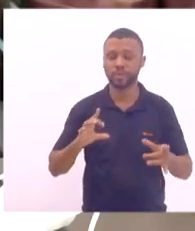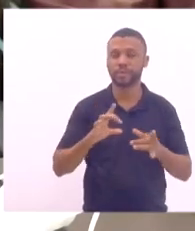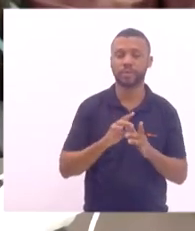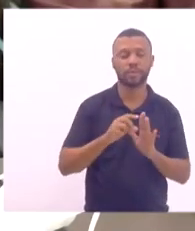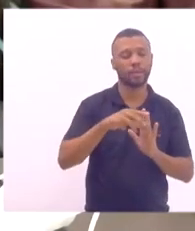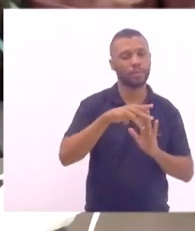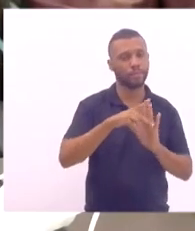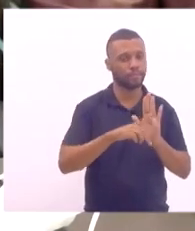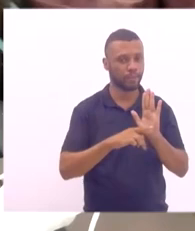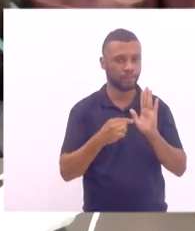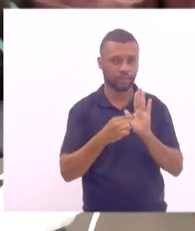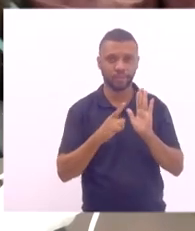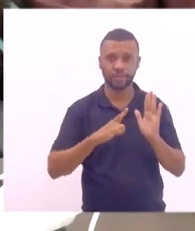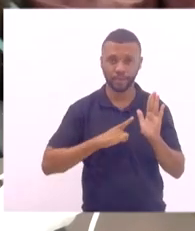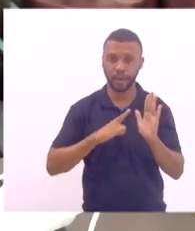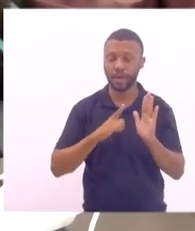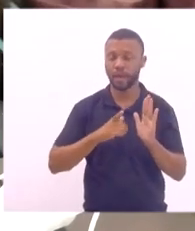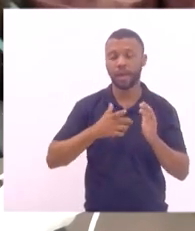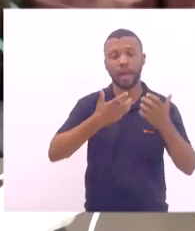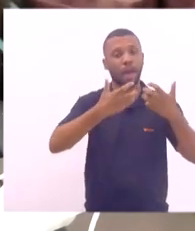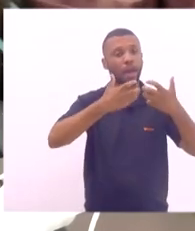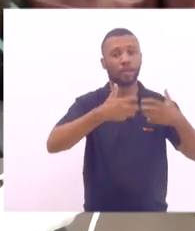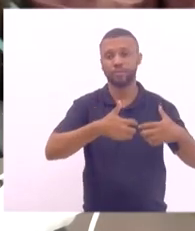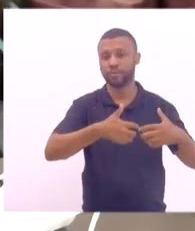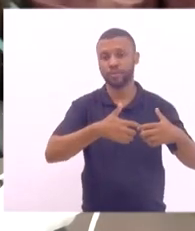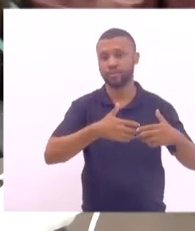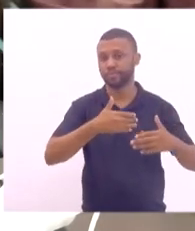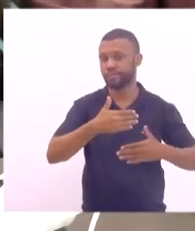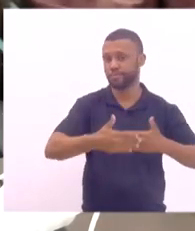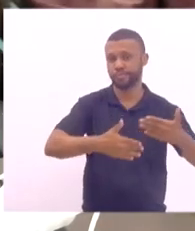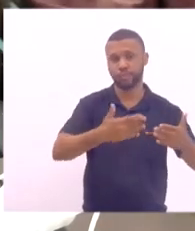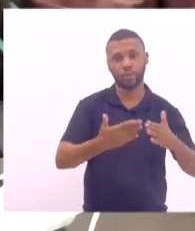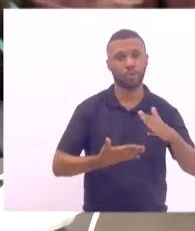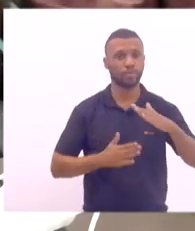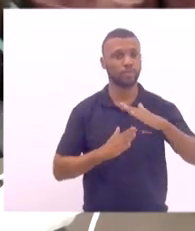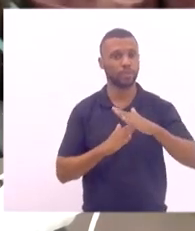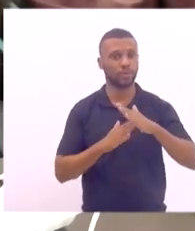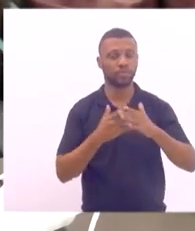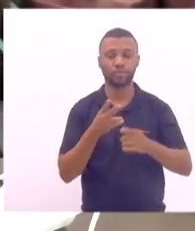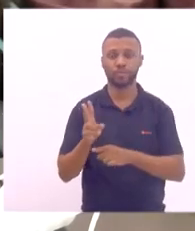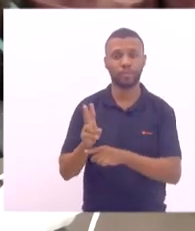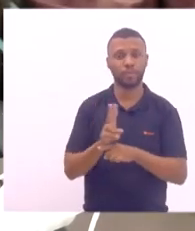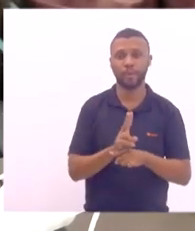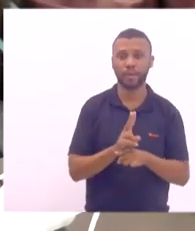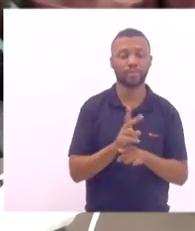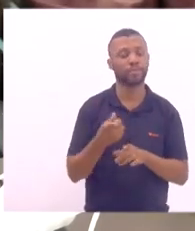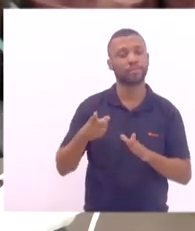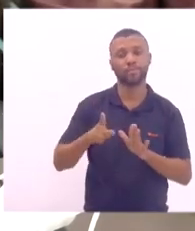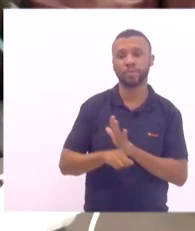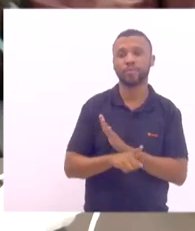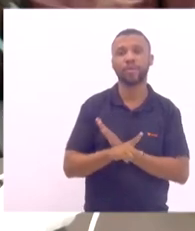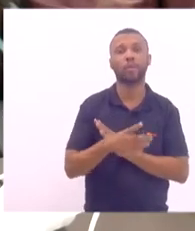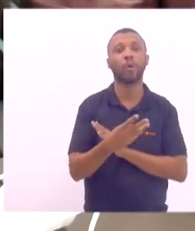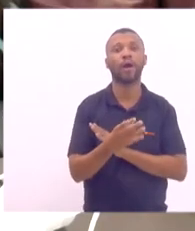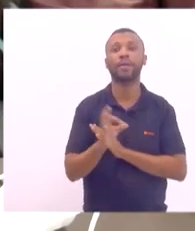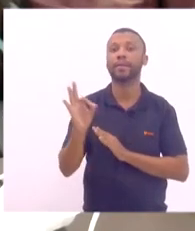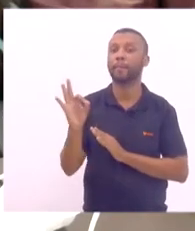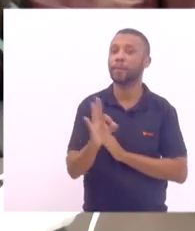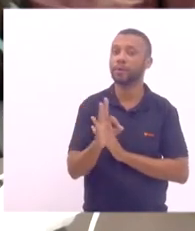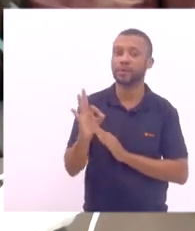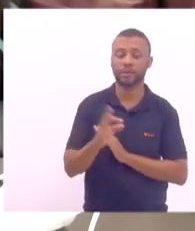MP estiver em pé, o limite do consignado fica 40. Quando a MP